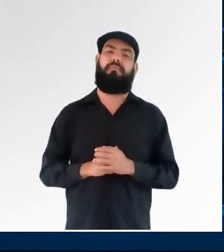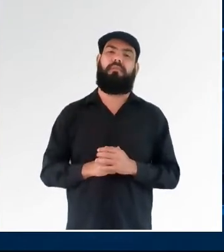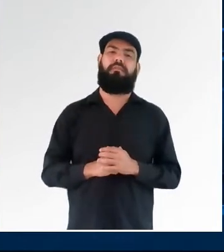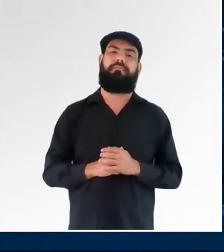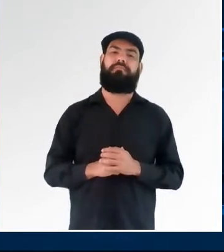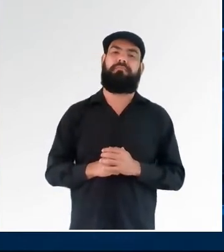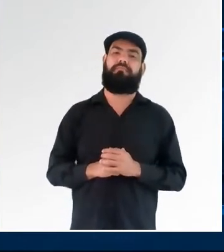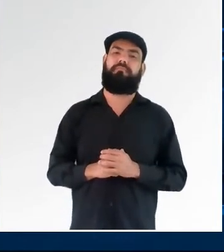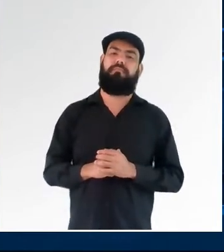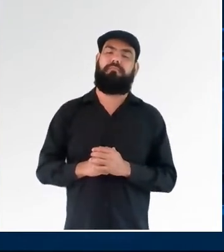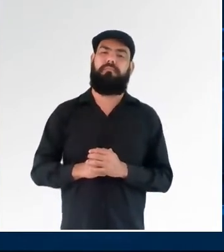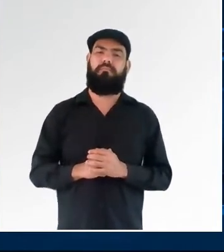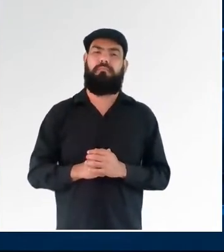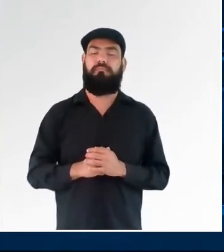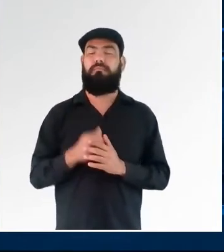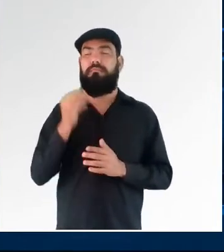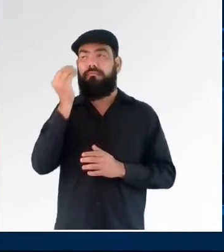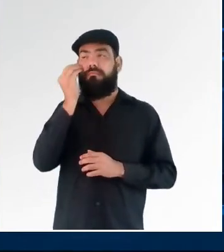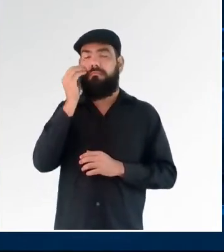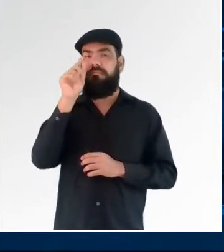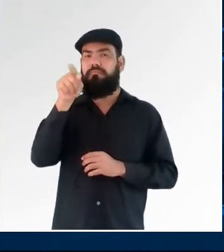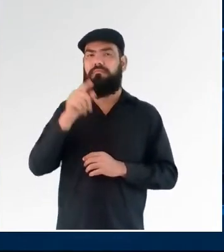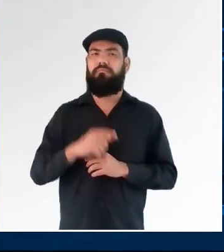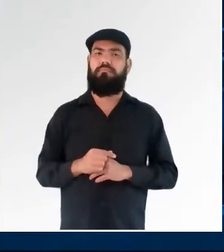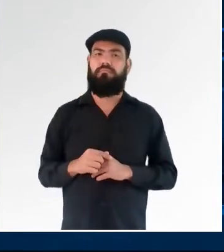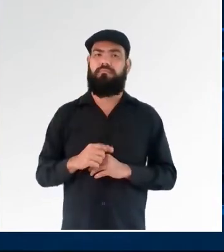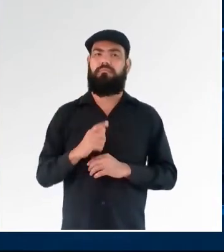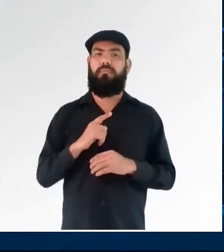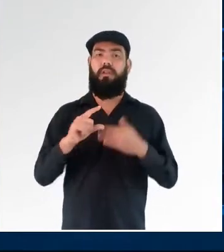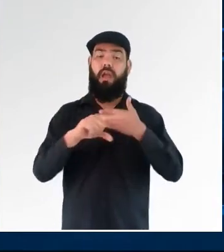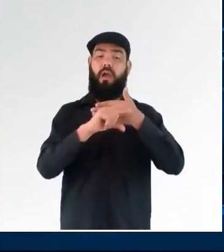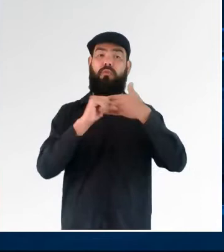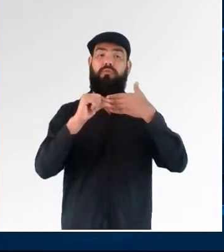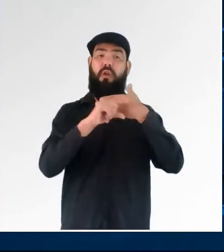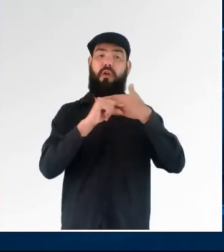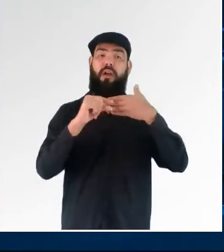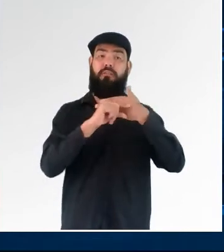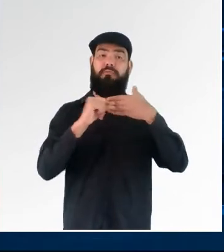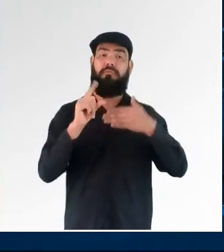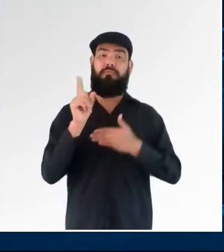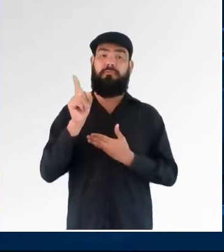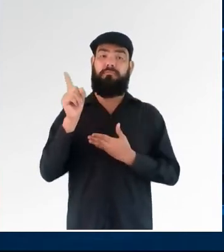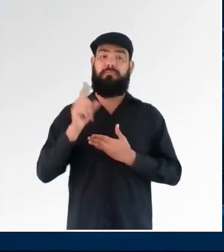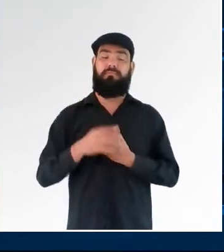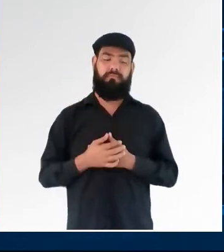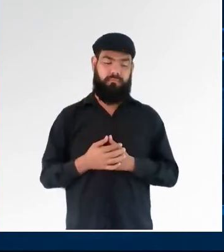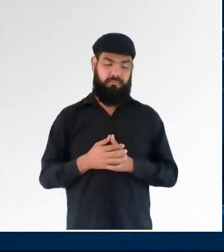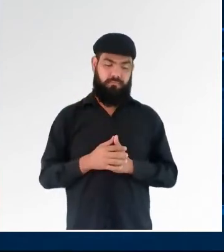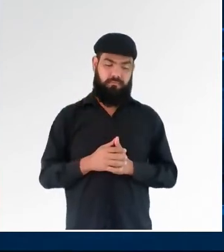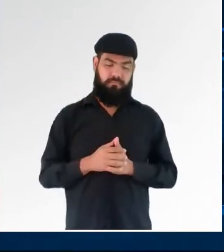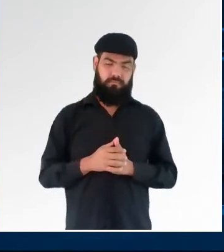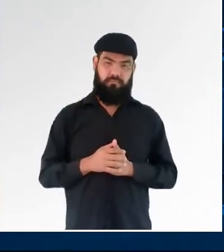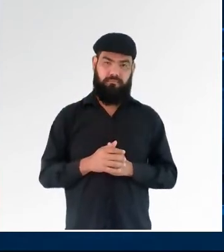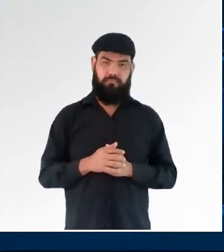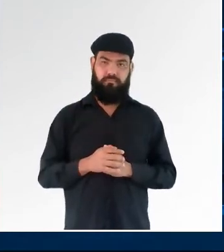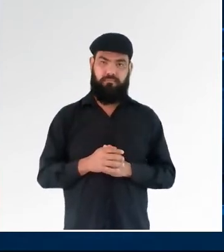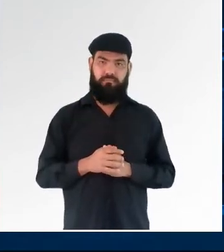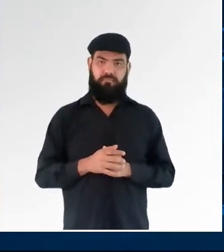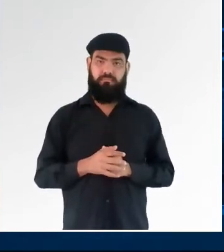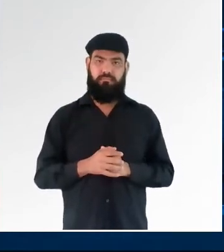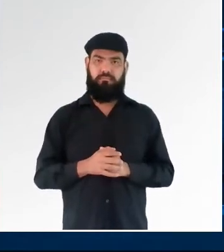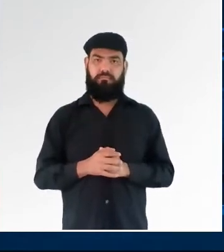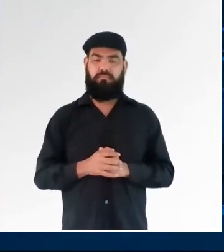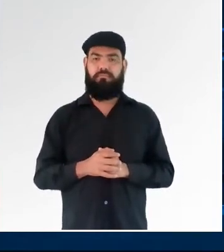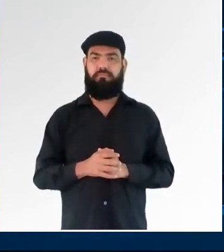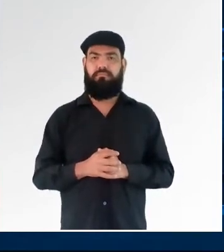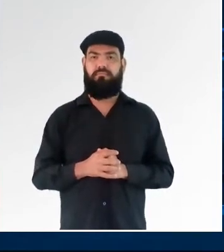Olha só, temos aqui o autor do texto. Olha só o autor do texto aqui, né? É o autor do texto. Ficou grosso isso aqui, né? Vamos afinar aqui um